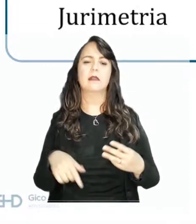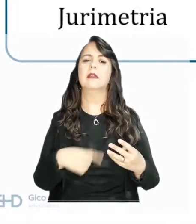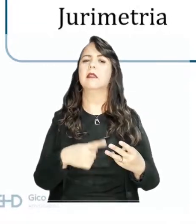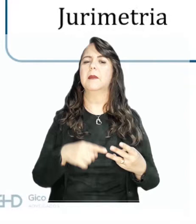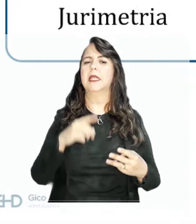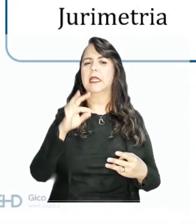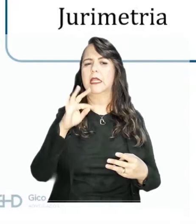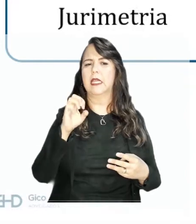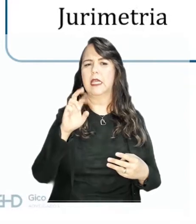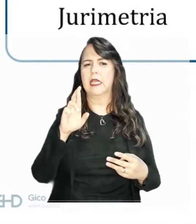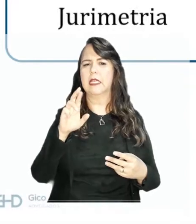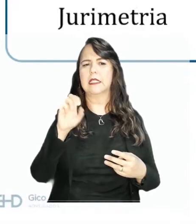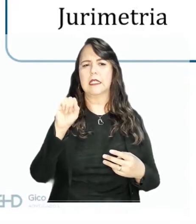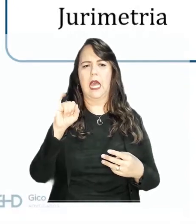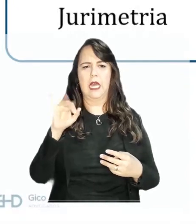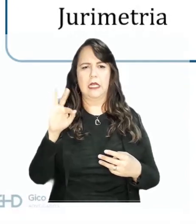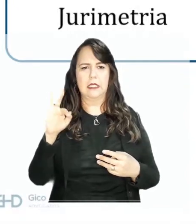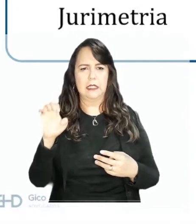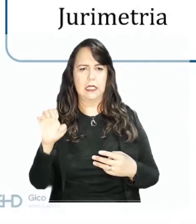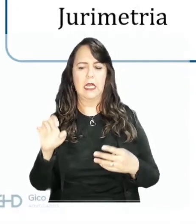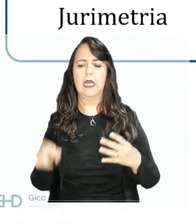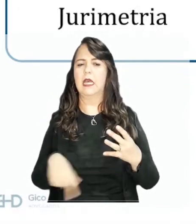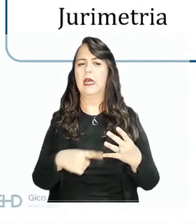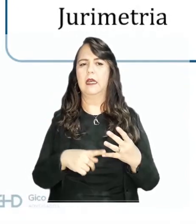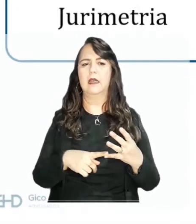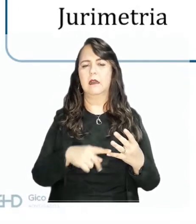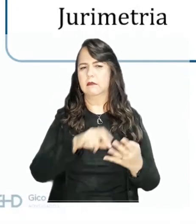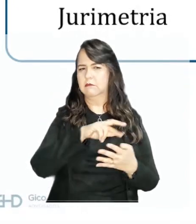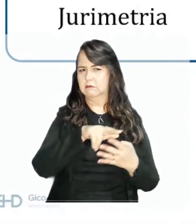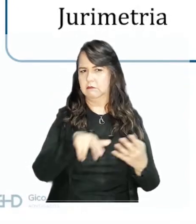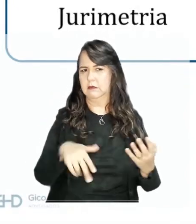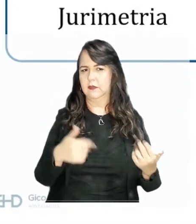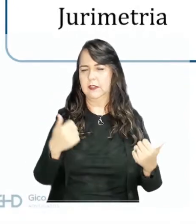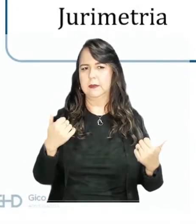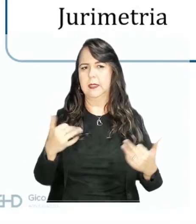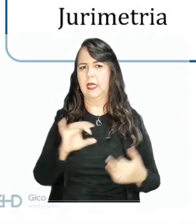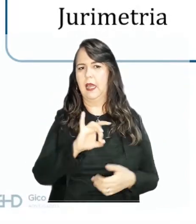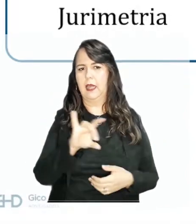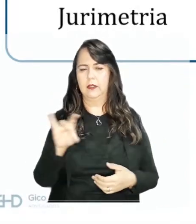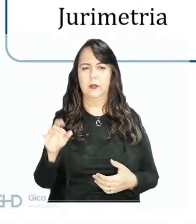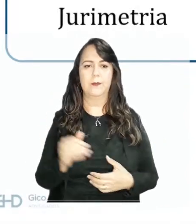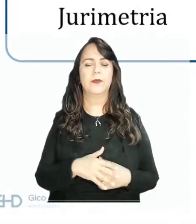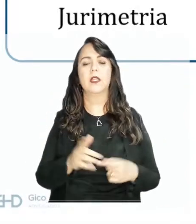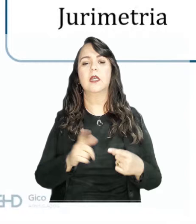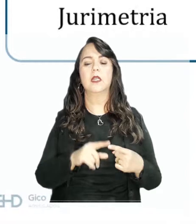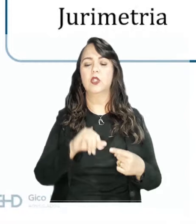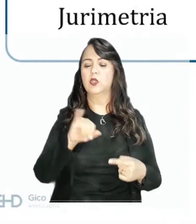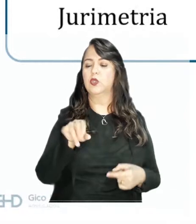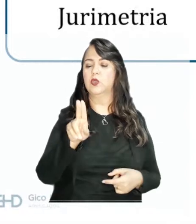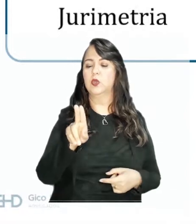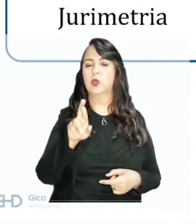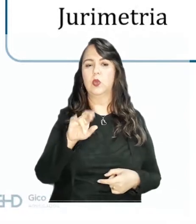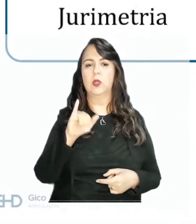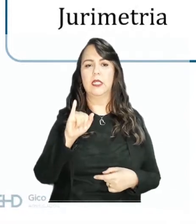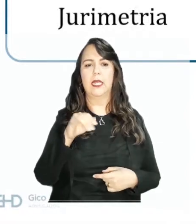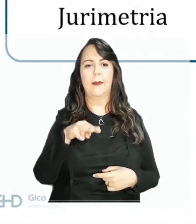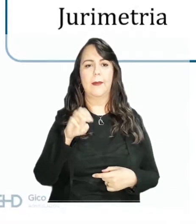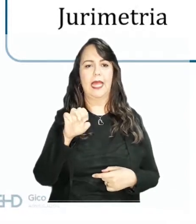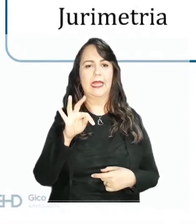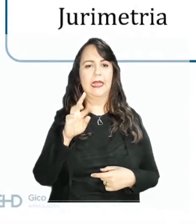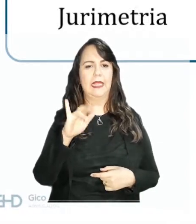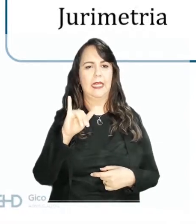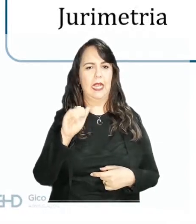é cada uma dessas coisas. E eu vou começar com jurimetria, né? Que o povo gosta muito de falar de jurimetria. Mas o que é jurimetria? Na